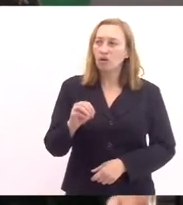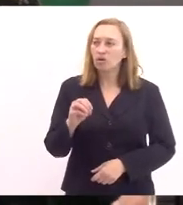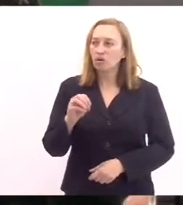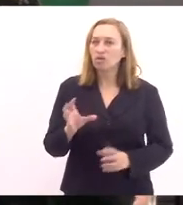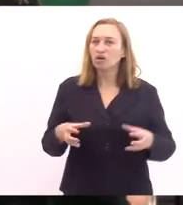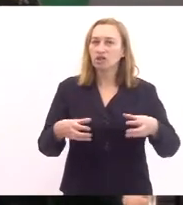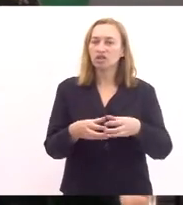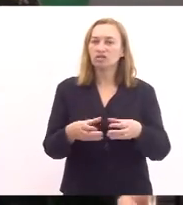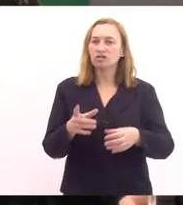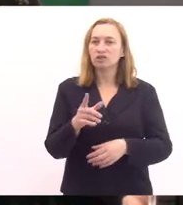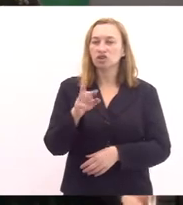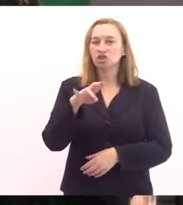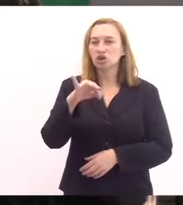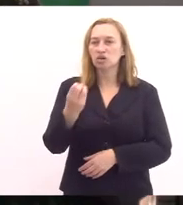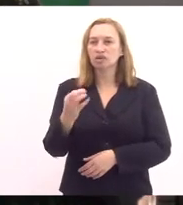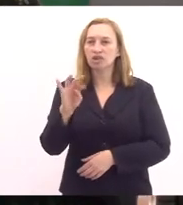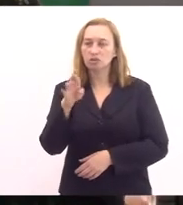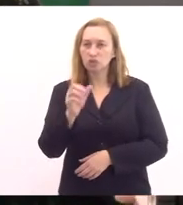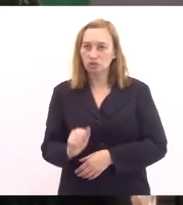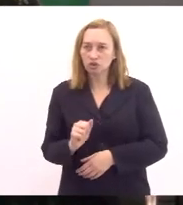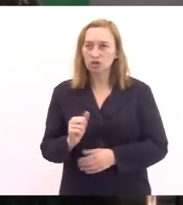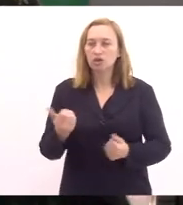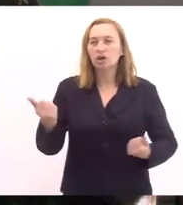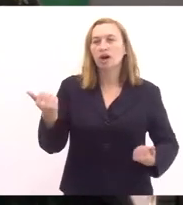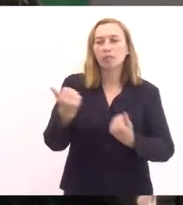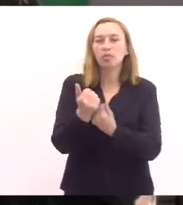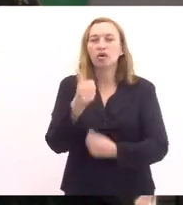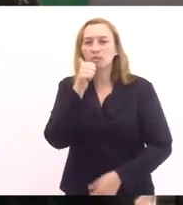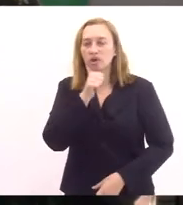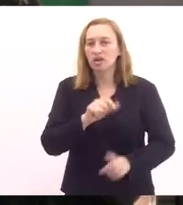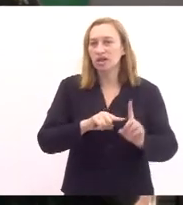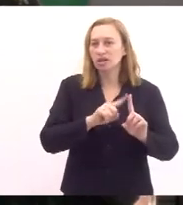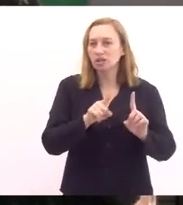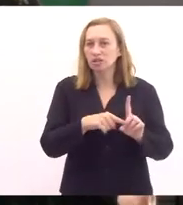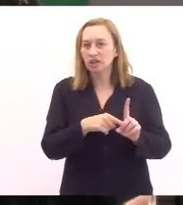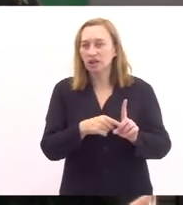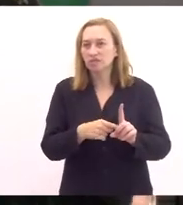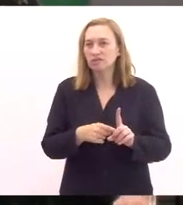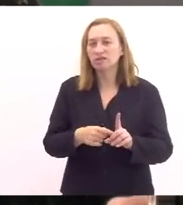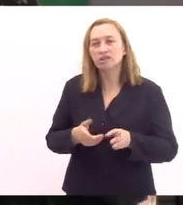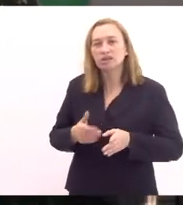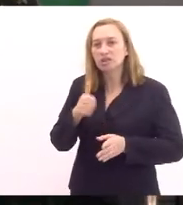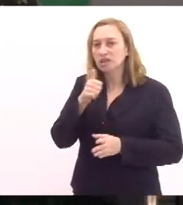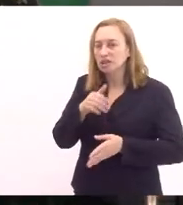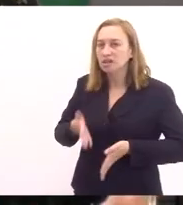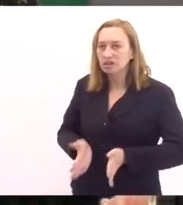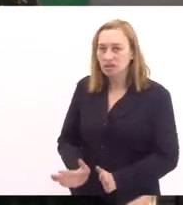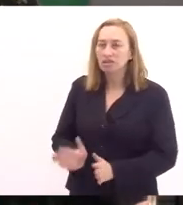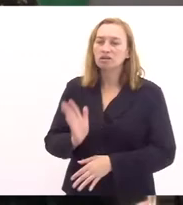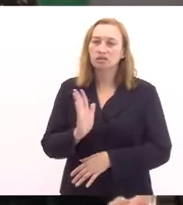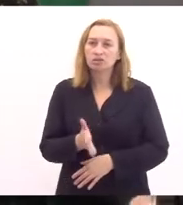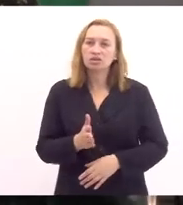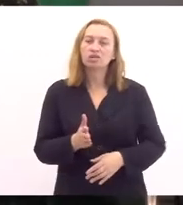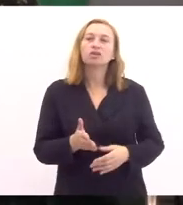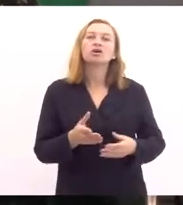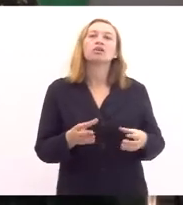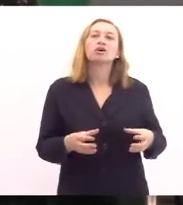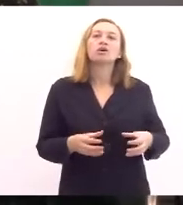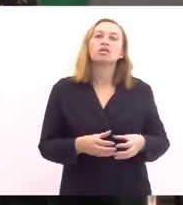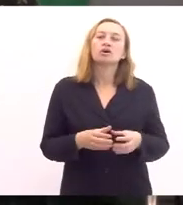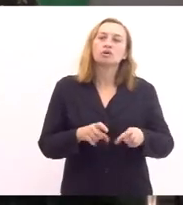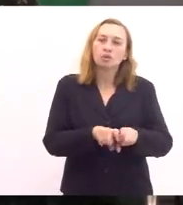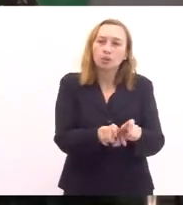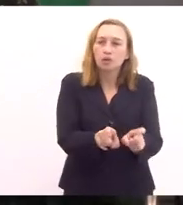das Ostras o está Rio grupo de apoio às gestantes e puérperas o médico brasileiro com